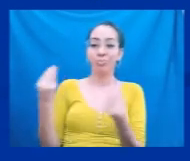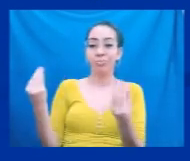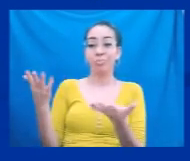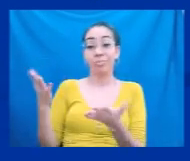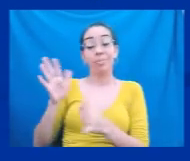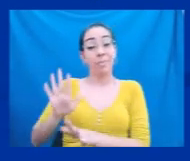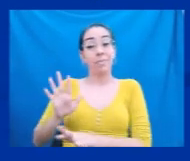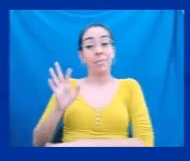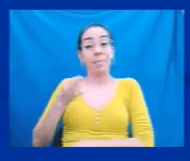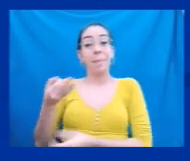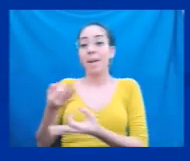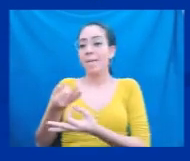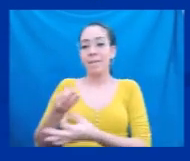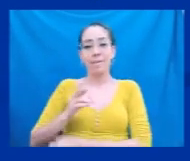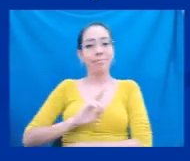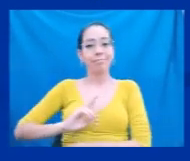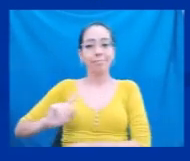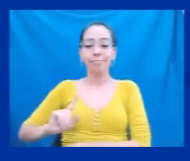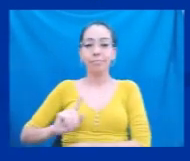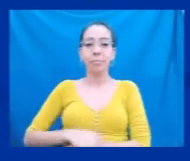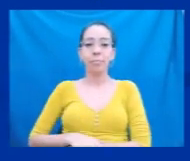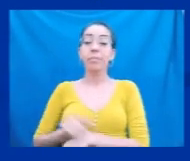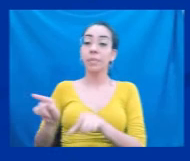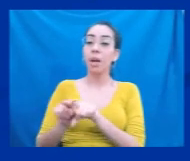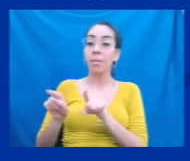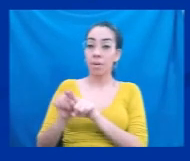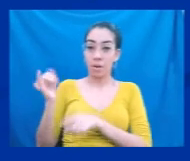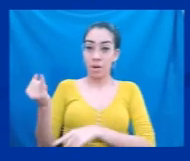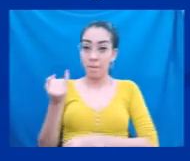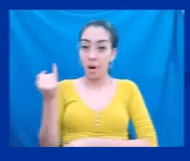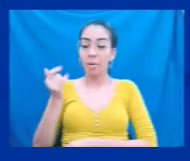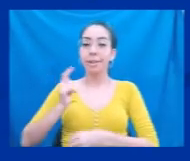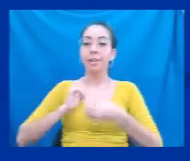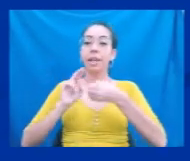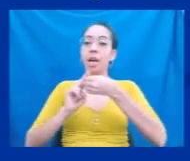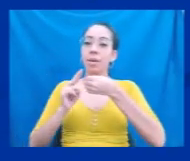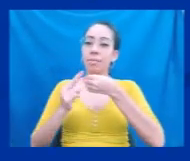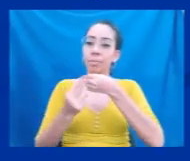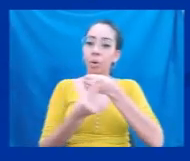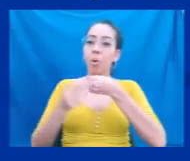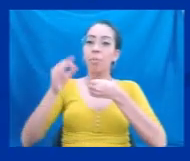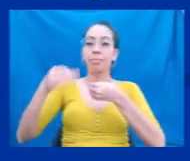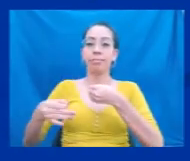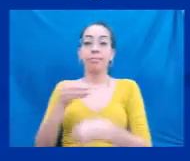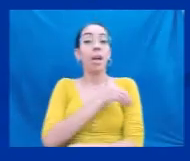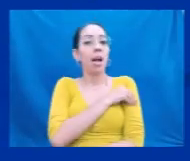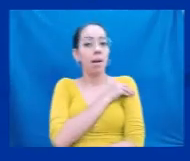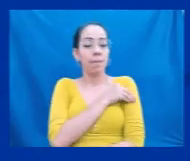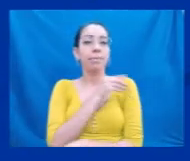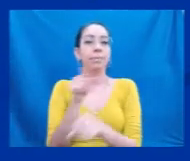várias vezes, a integridade do rótulo é importantíssima nesses produtos armazenados.